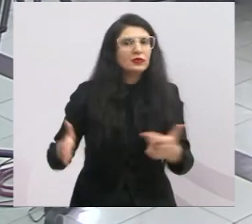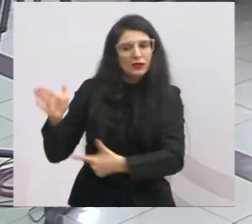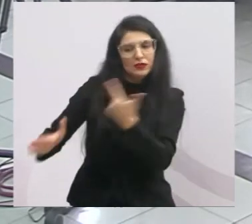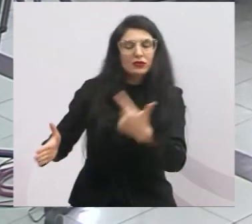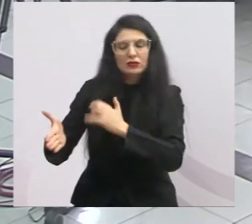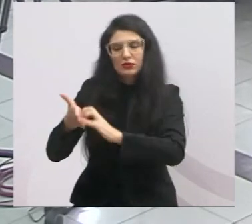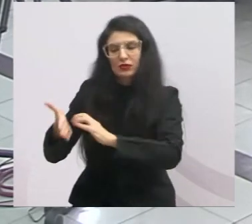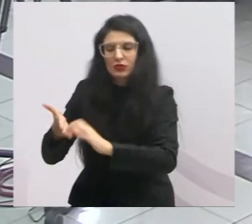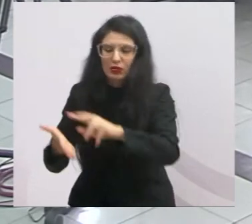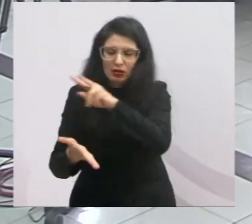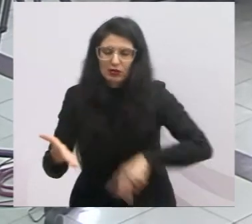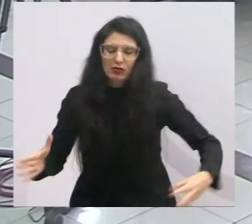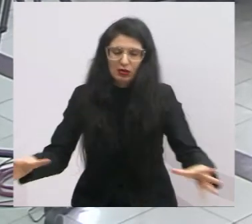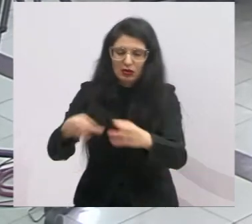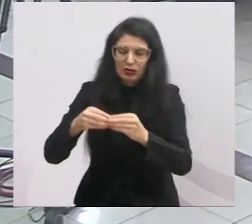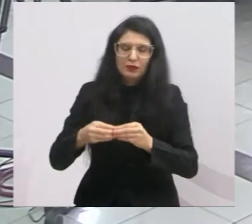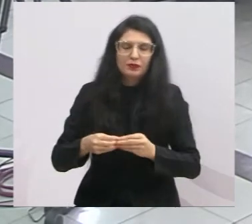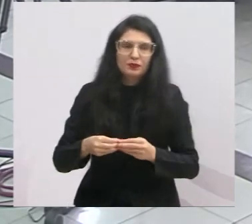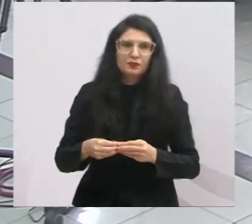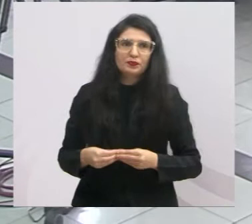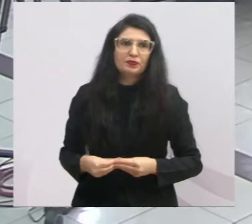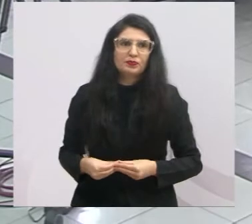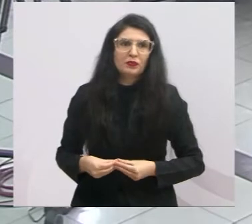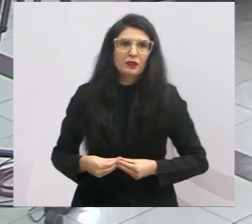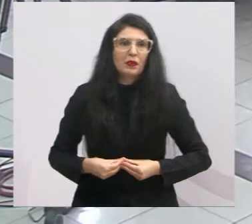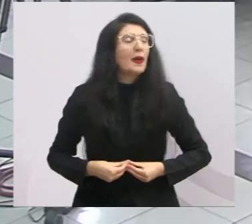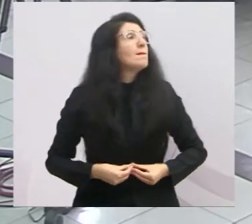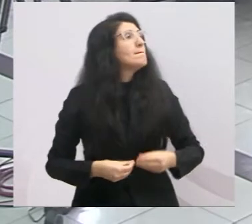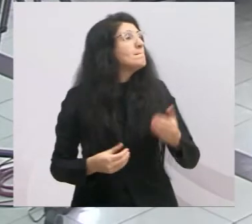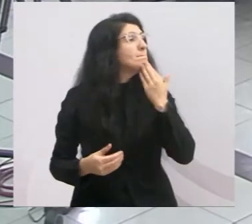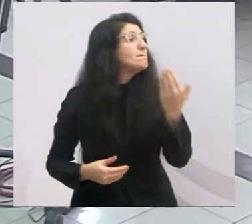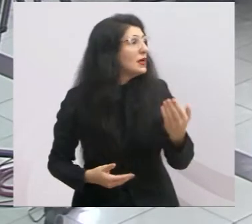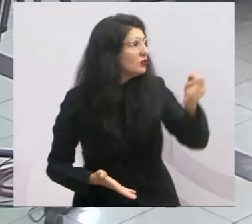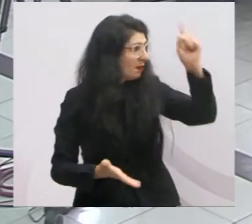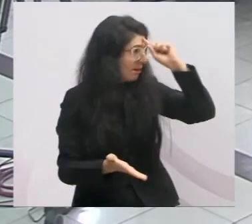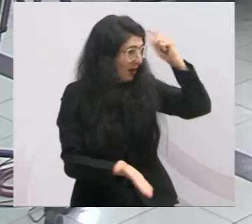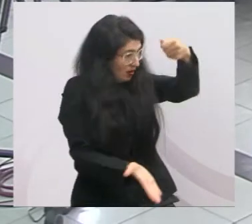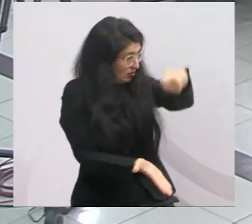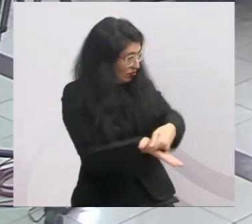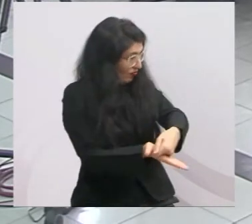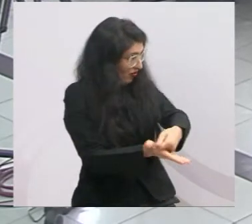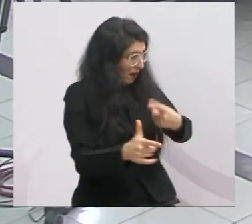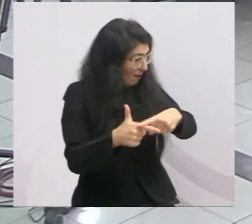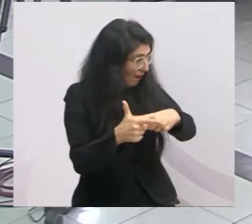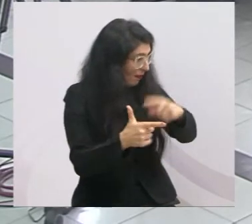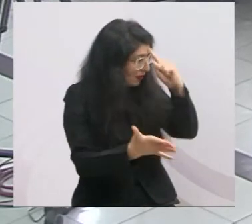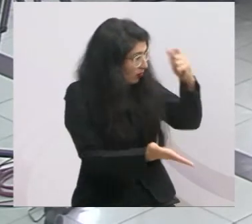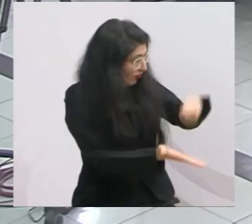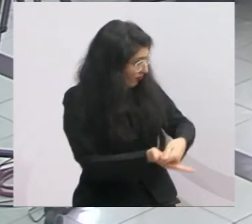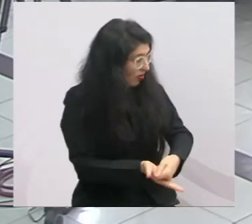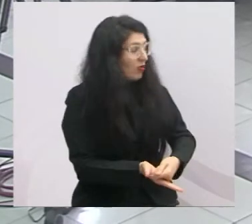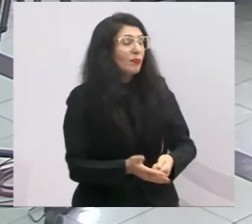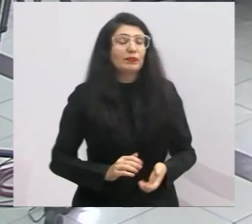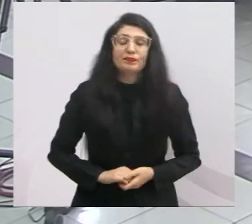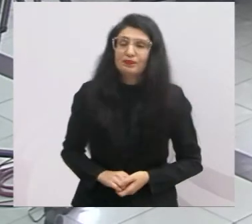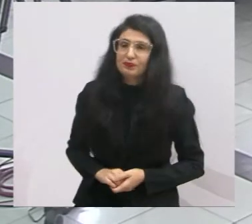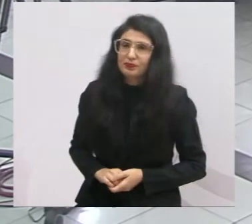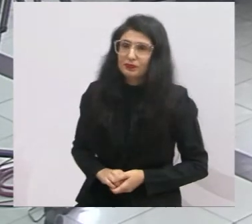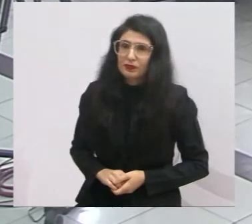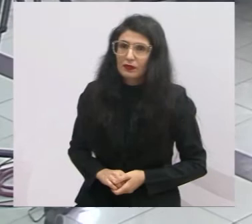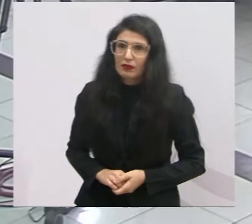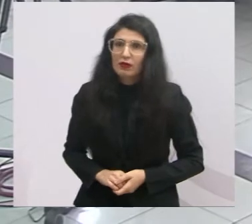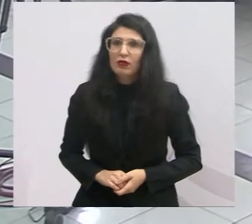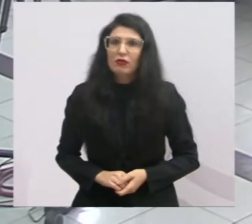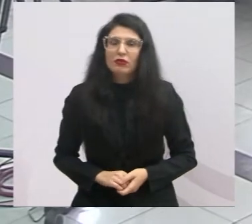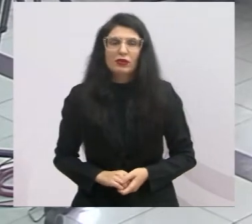Moção número 193. Requeremos ao excelentíssimo senhor presidente dessa casa,